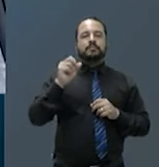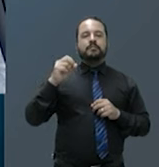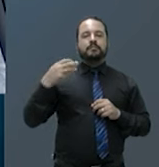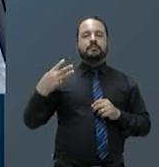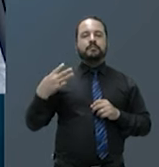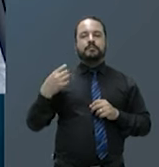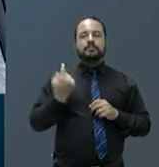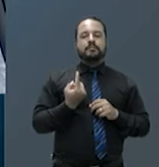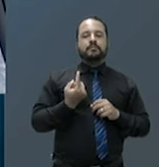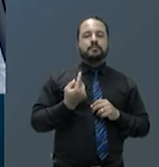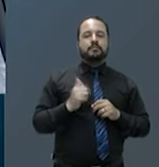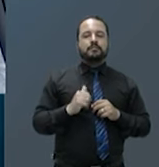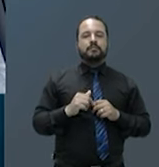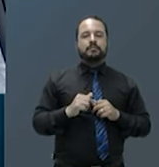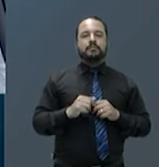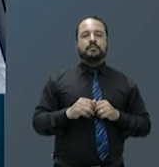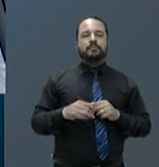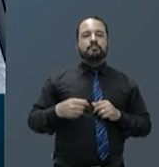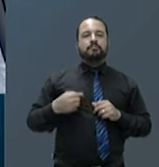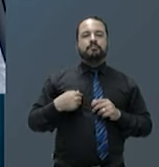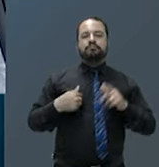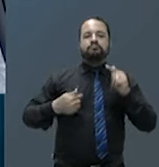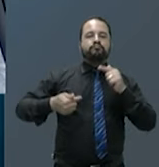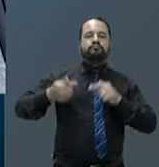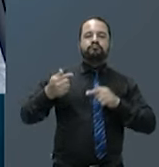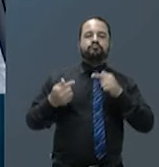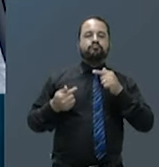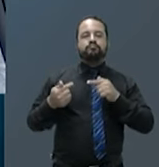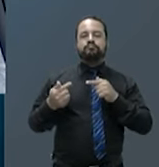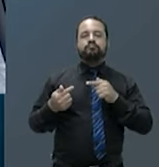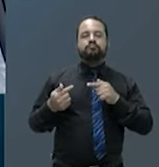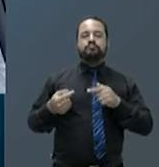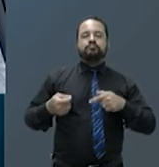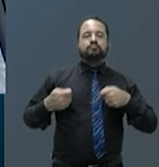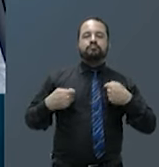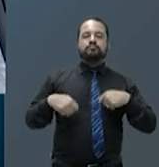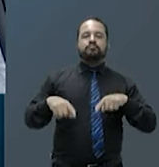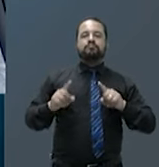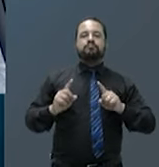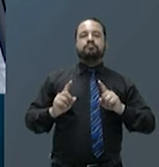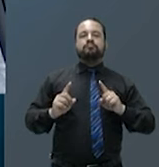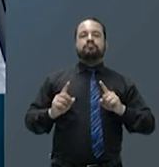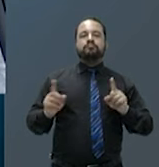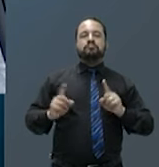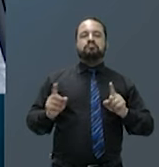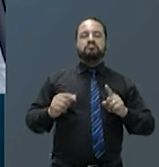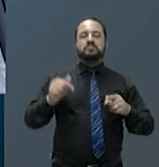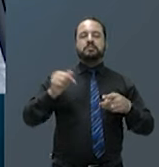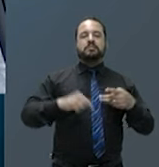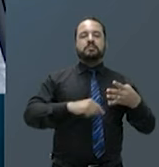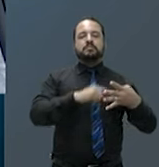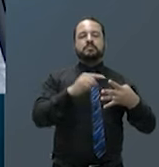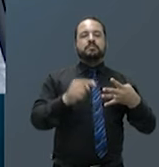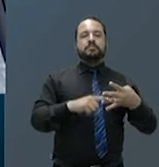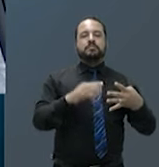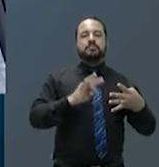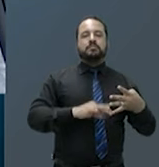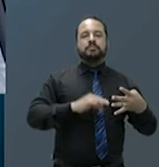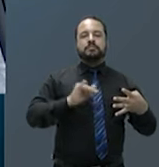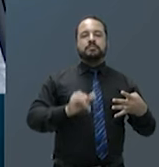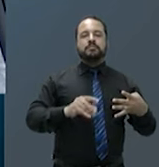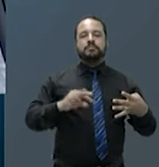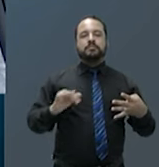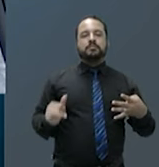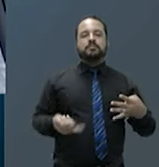adianta discutir isso aqui no STJ. Até porque, uma vez interposto o ARE, somente